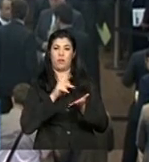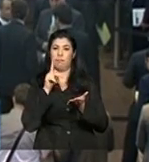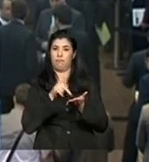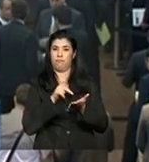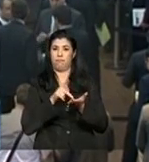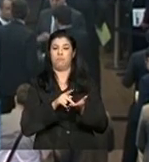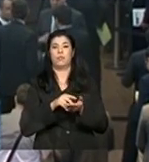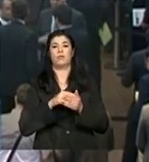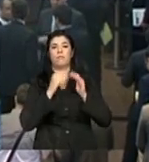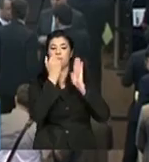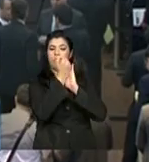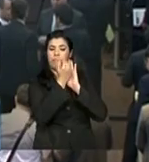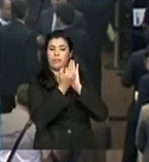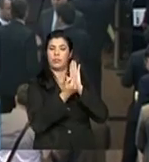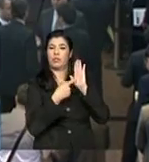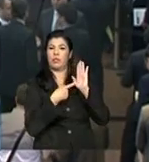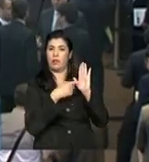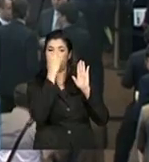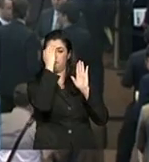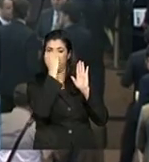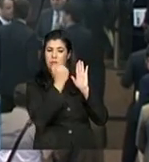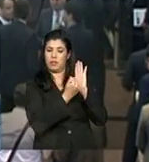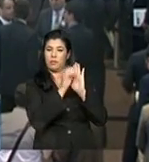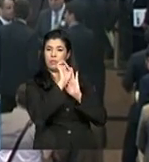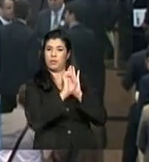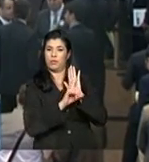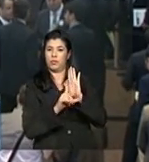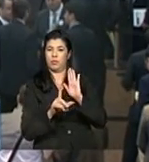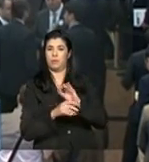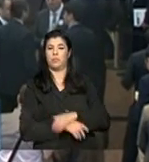fim de que cumpra as exigências do edital.